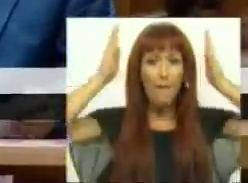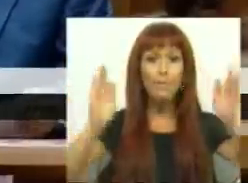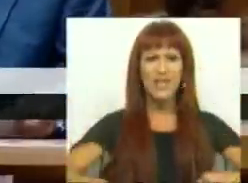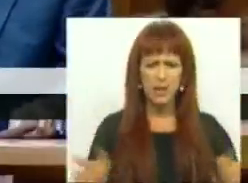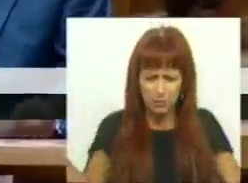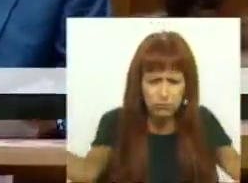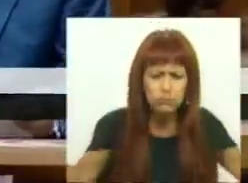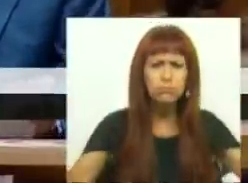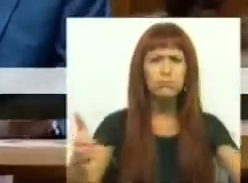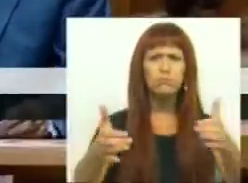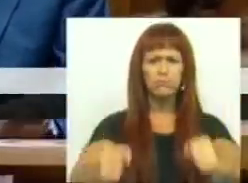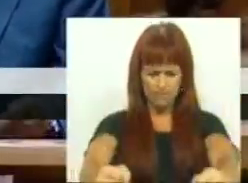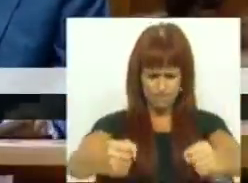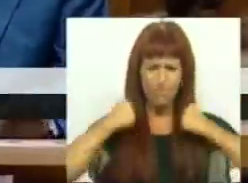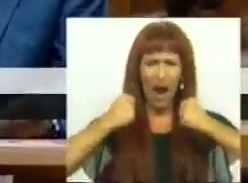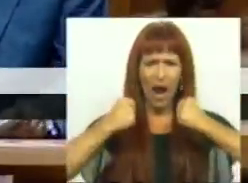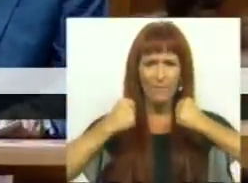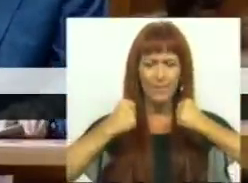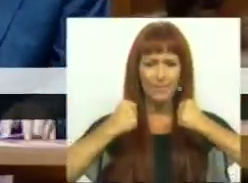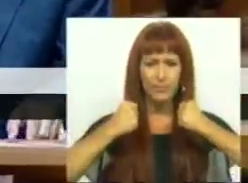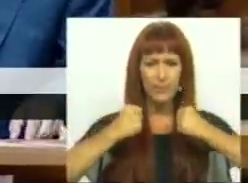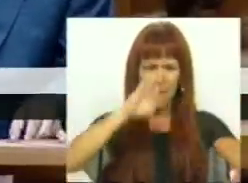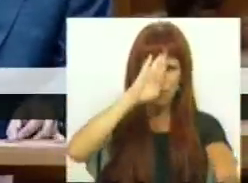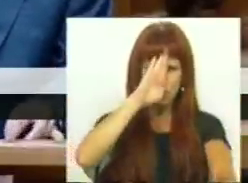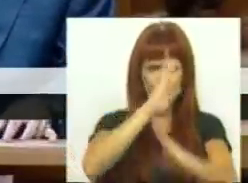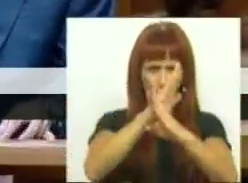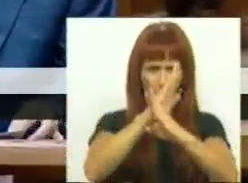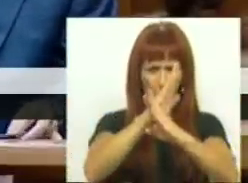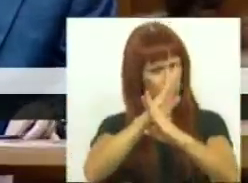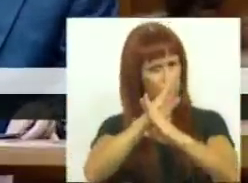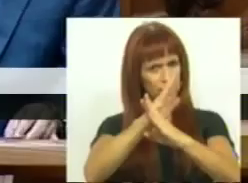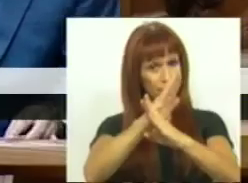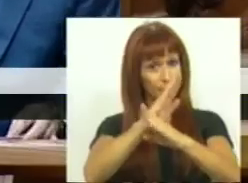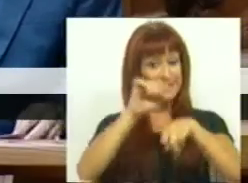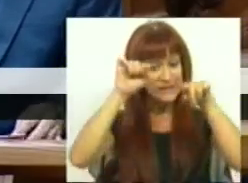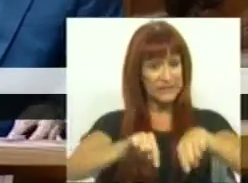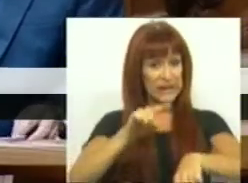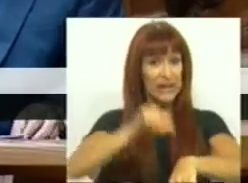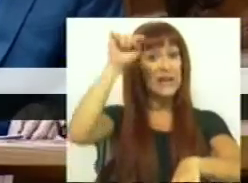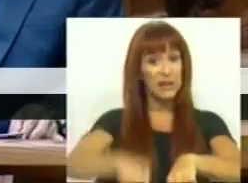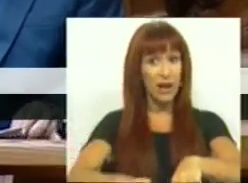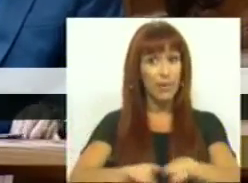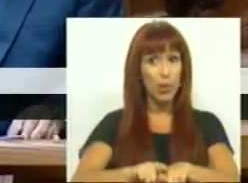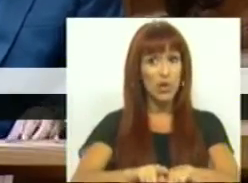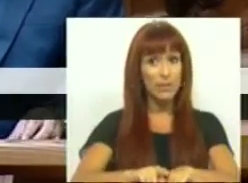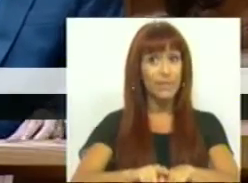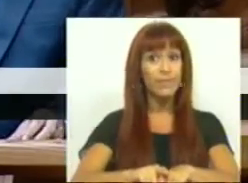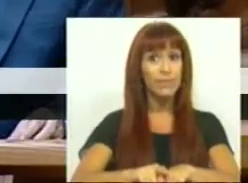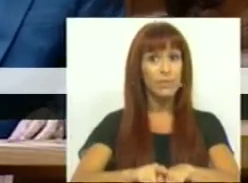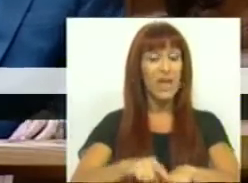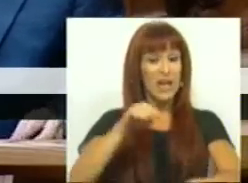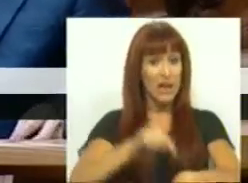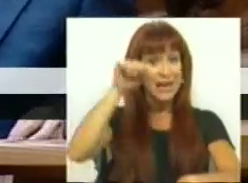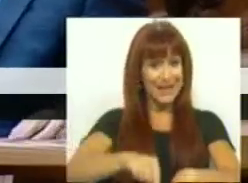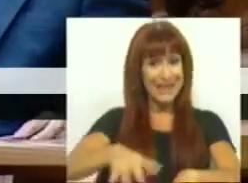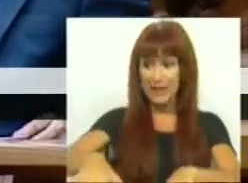uma convergência de força, de determinação, e que é nestes momentos excepcionais, e que